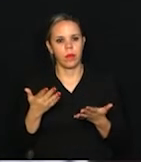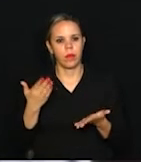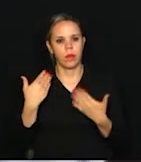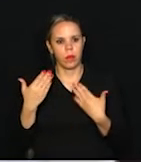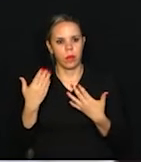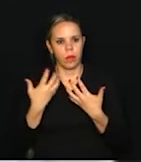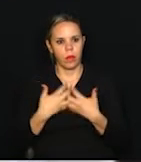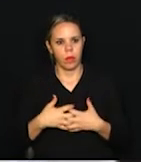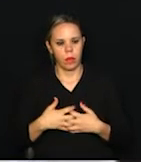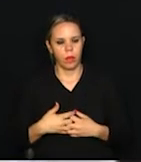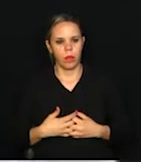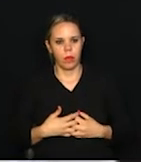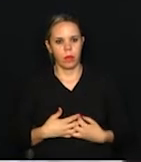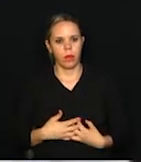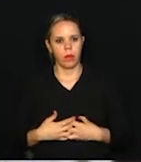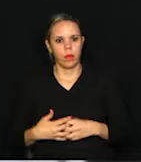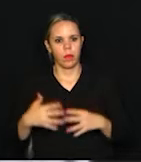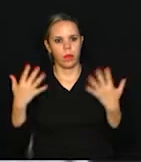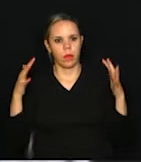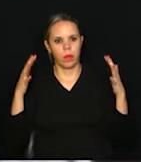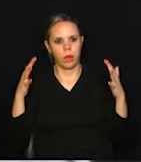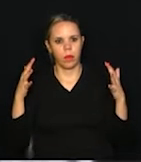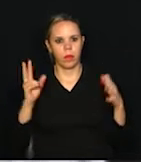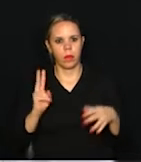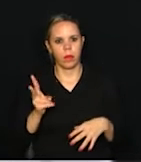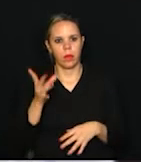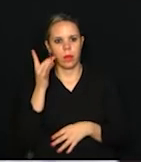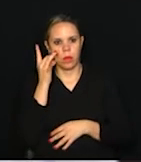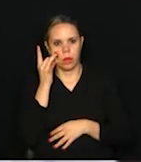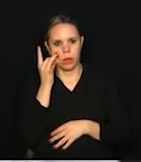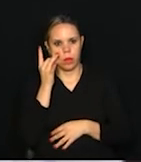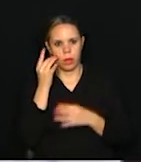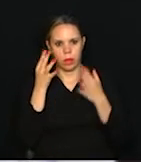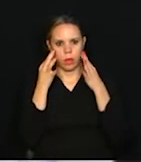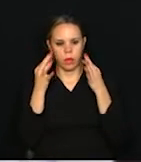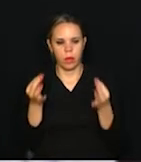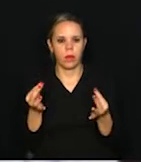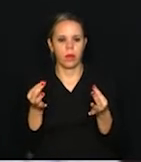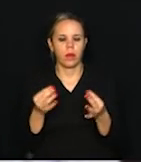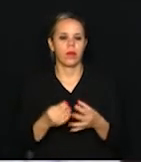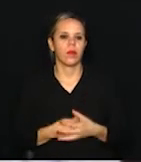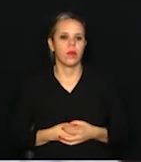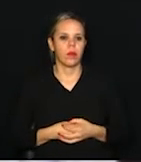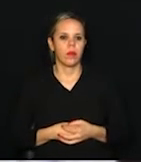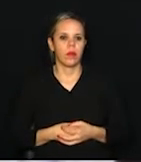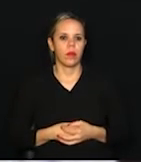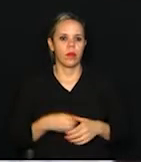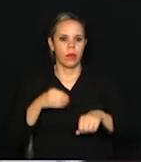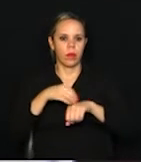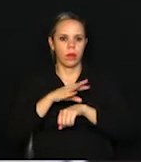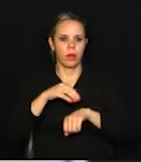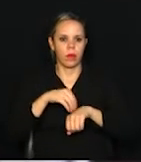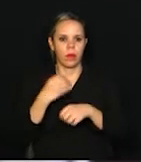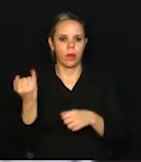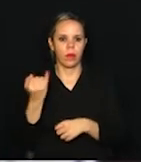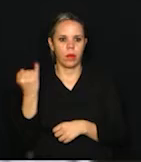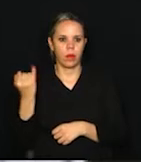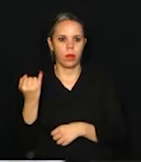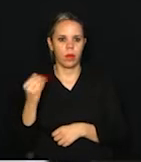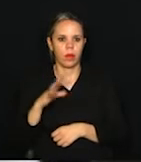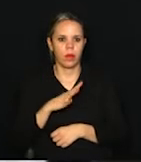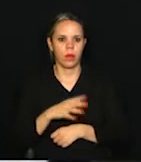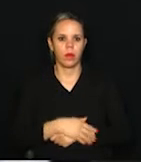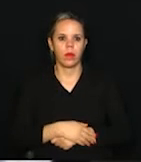debate. E parabéns ao Ayrton, aí, sempre presente, prestativo e trazendo as informações importantes para a nossa